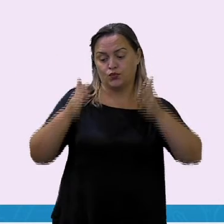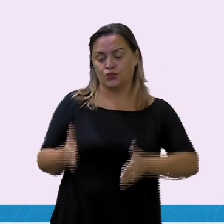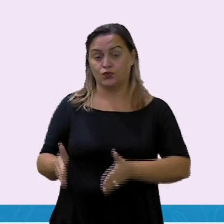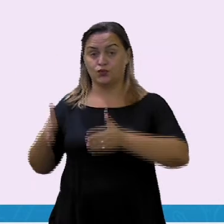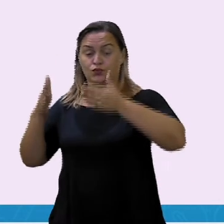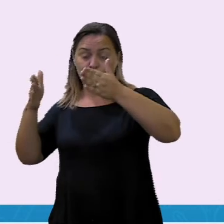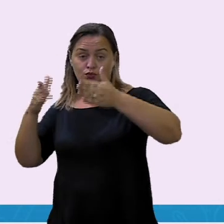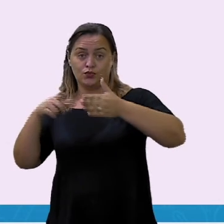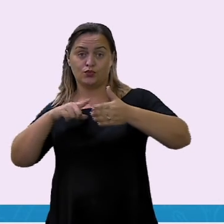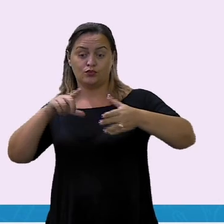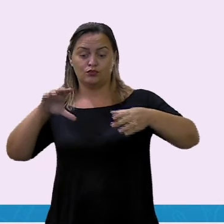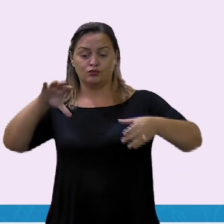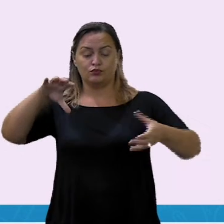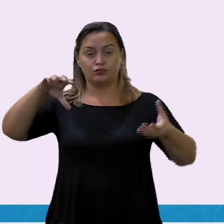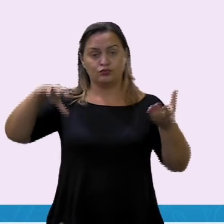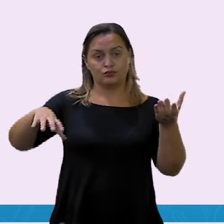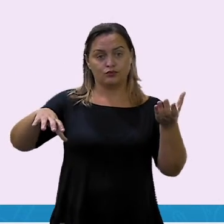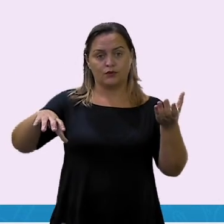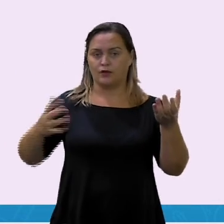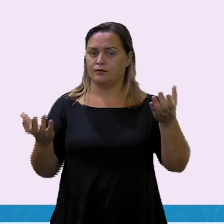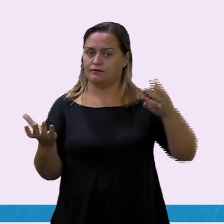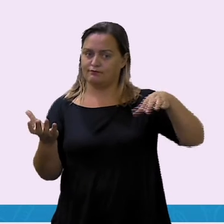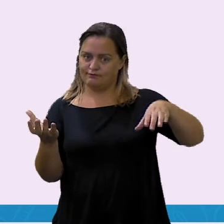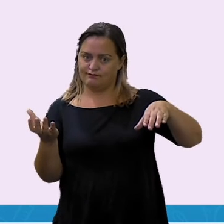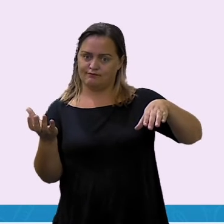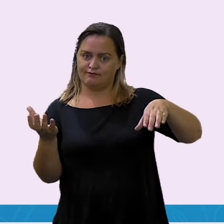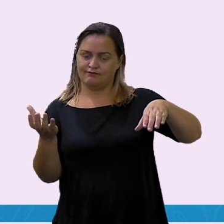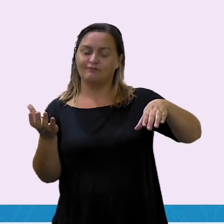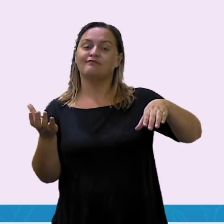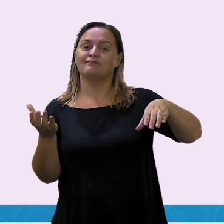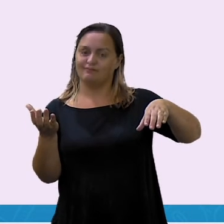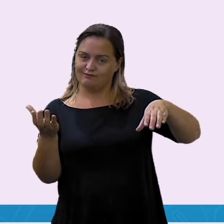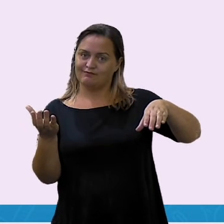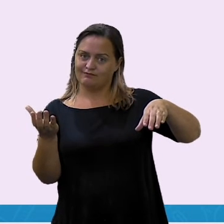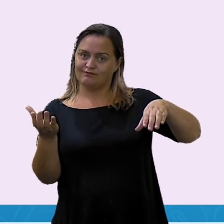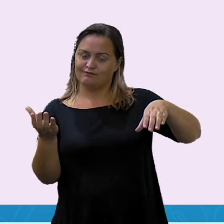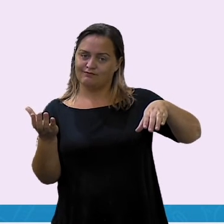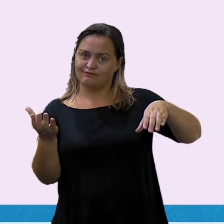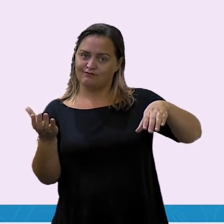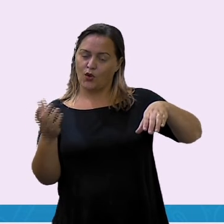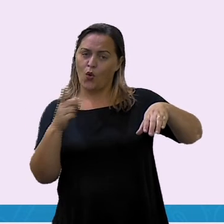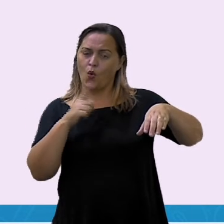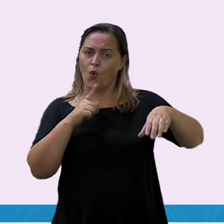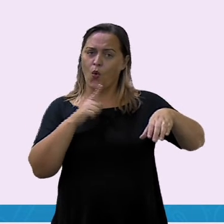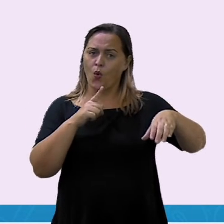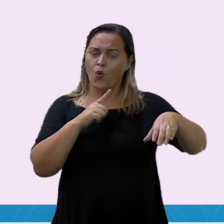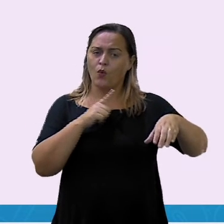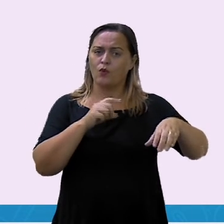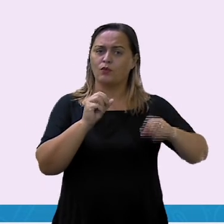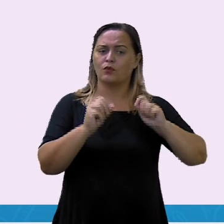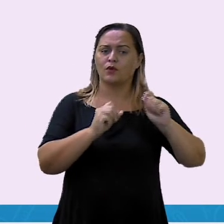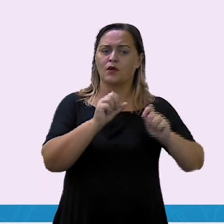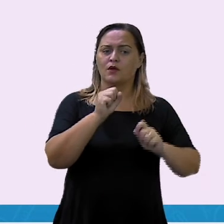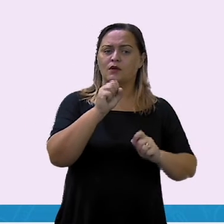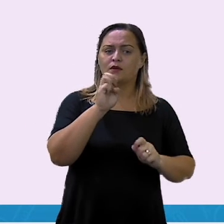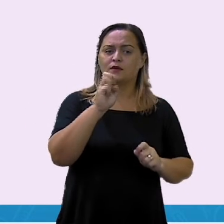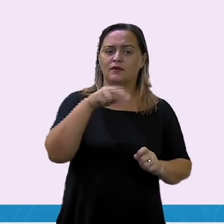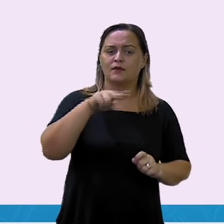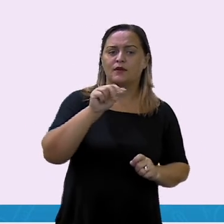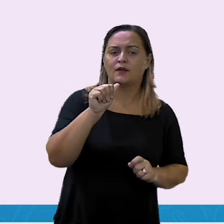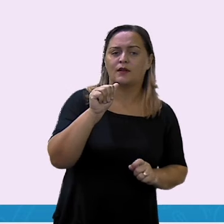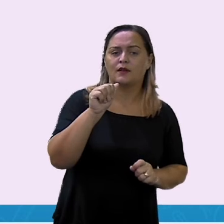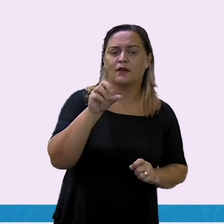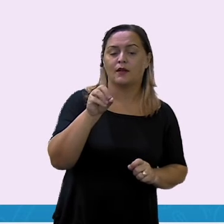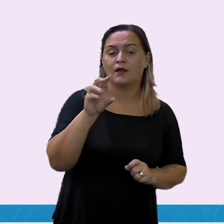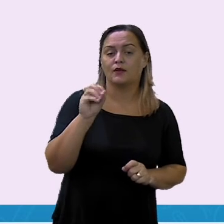semi-esferas. A virada para baixo simboliza o Senado e a outra a Câmara. Muito bacana essa questão, né? Um simboliza